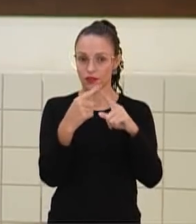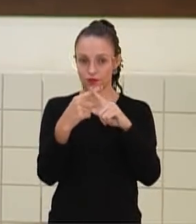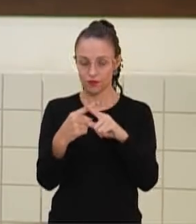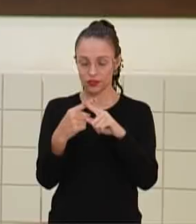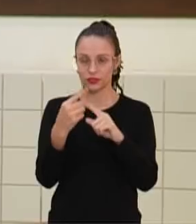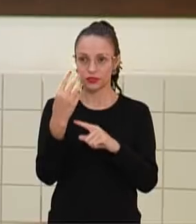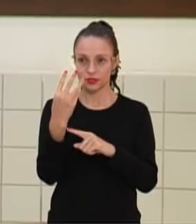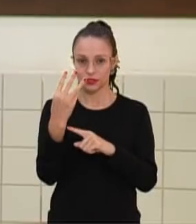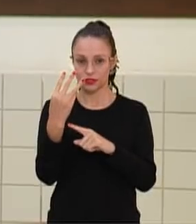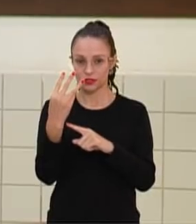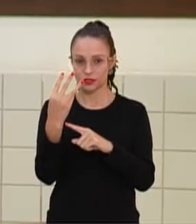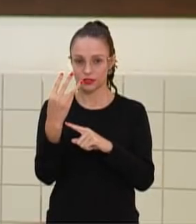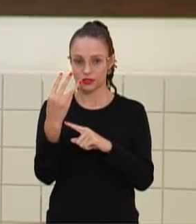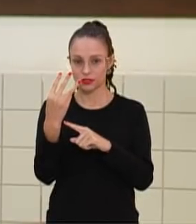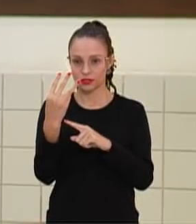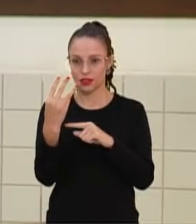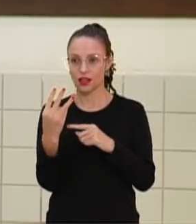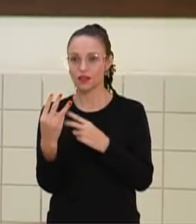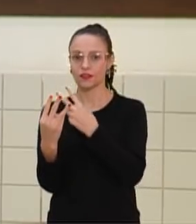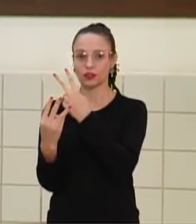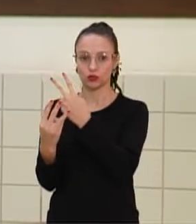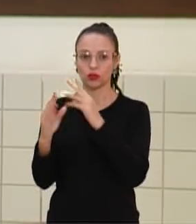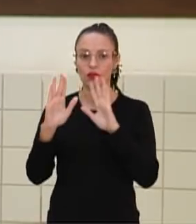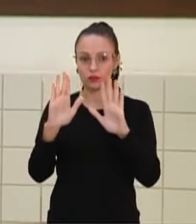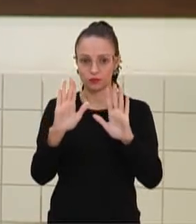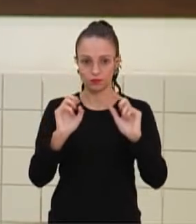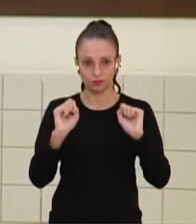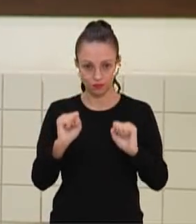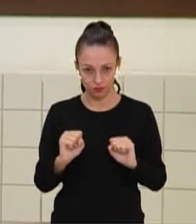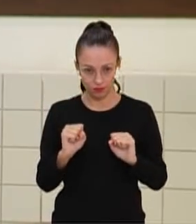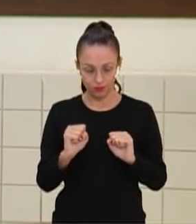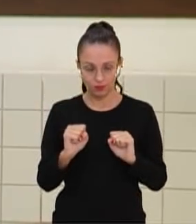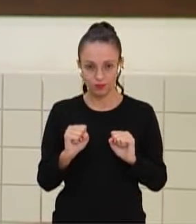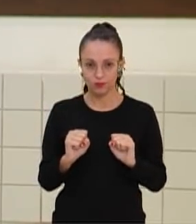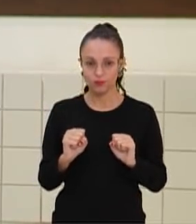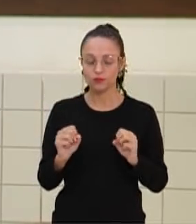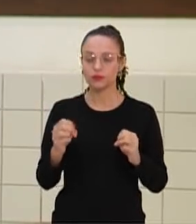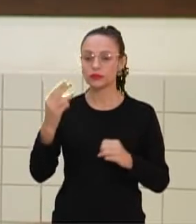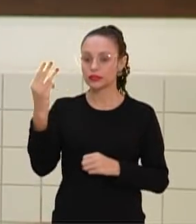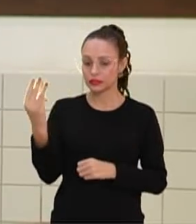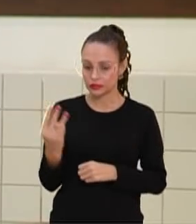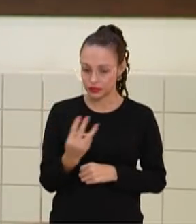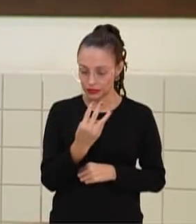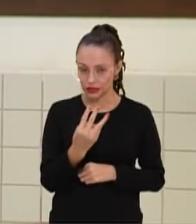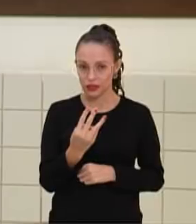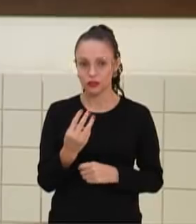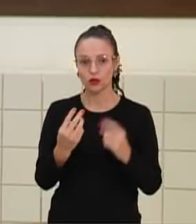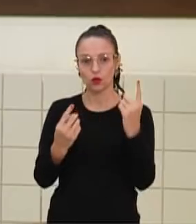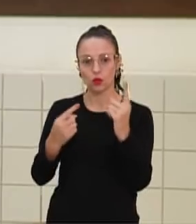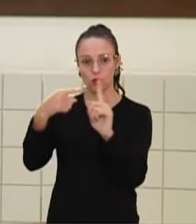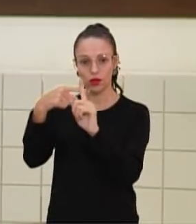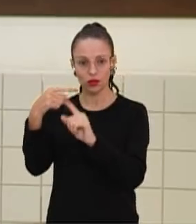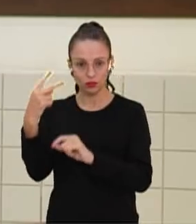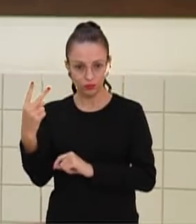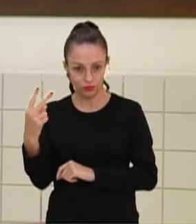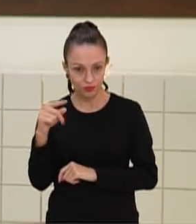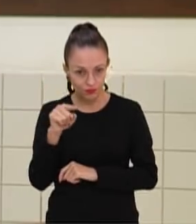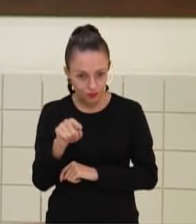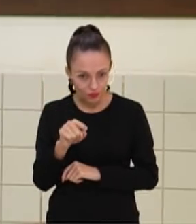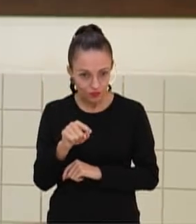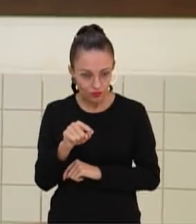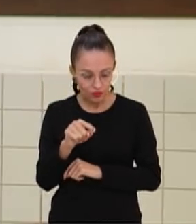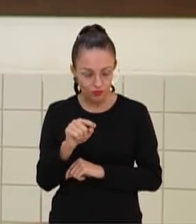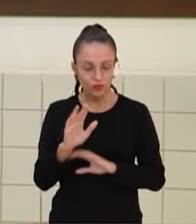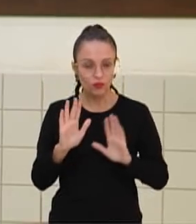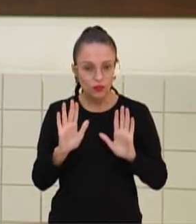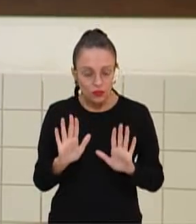3 elevado a 2. E aí você pode repetir a base e somar o expoente. Isso é 3 elevado a